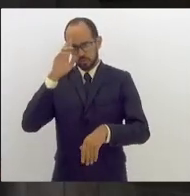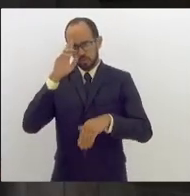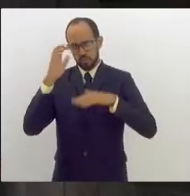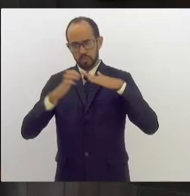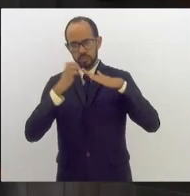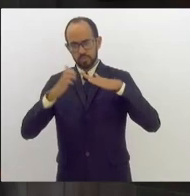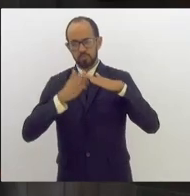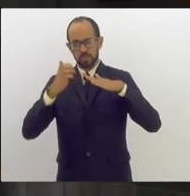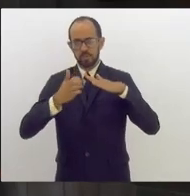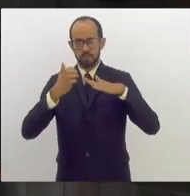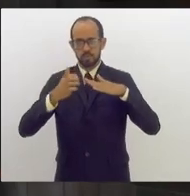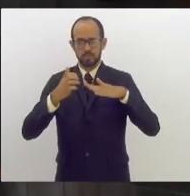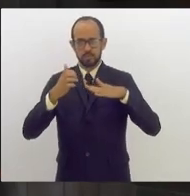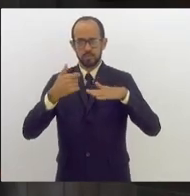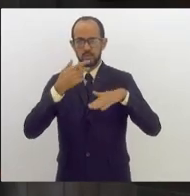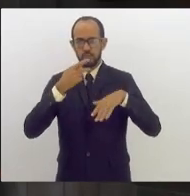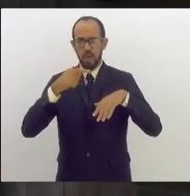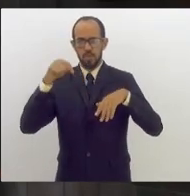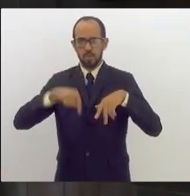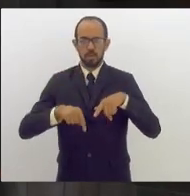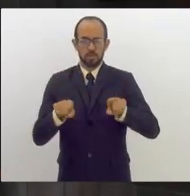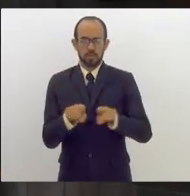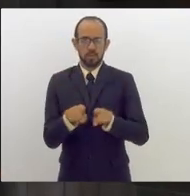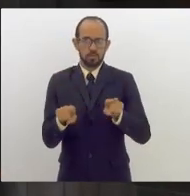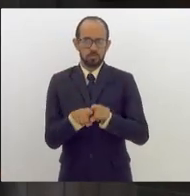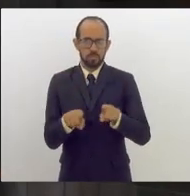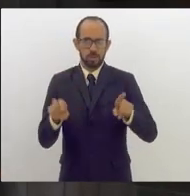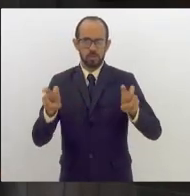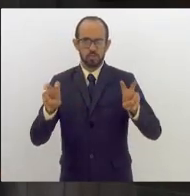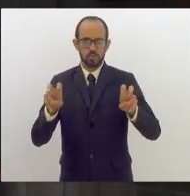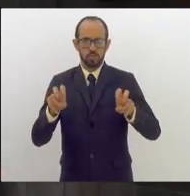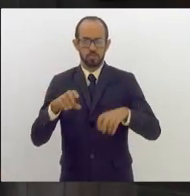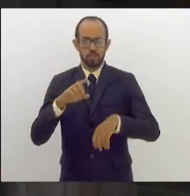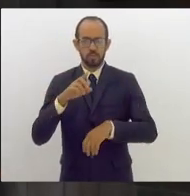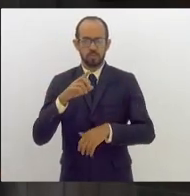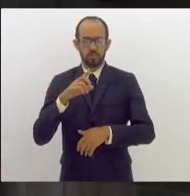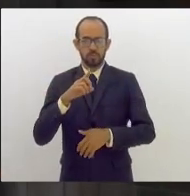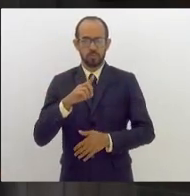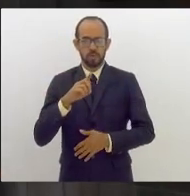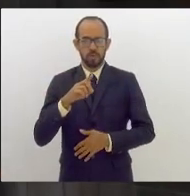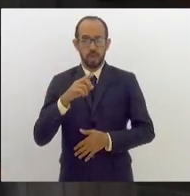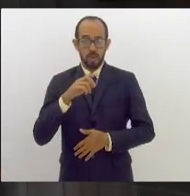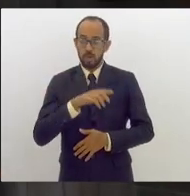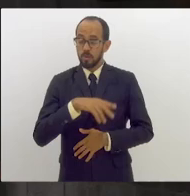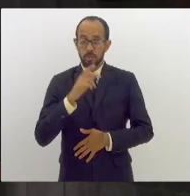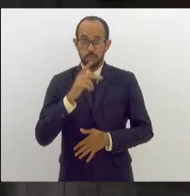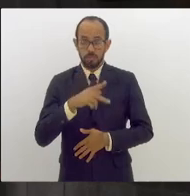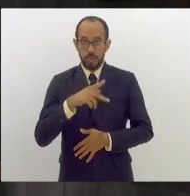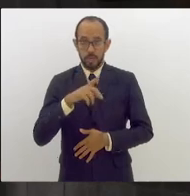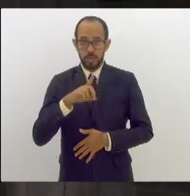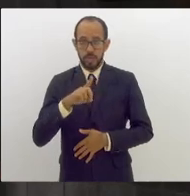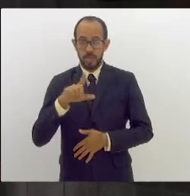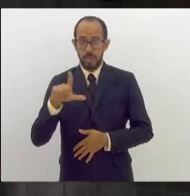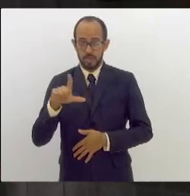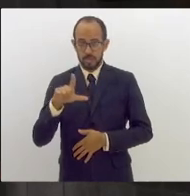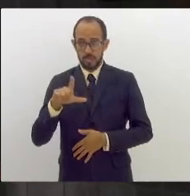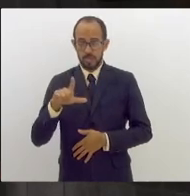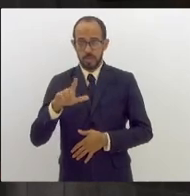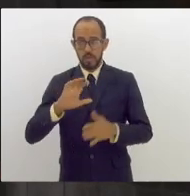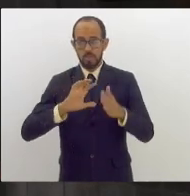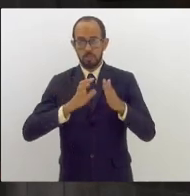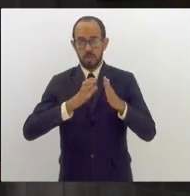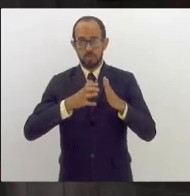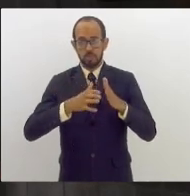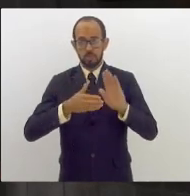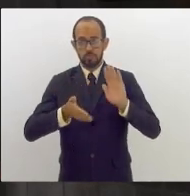e aqui eu venho falar com relação ao pdl que aquele partido que prometeu a população